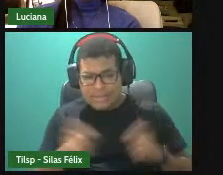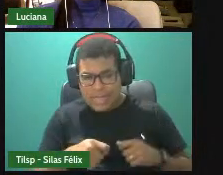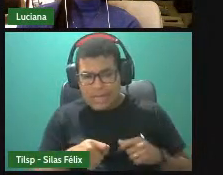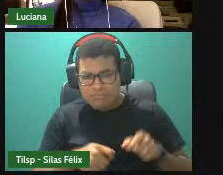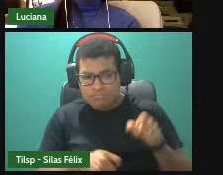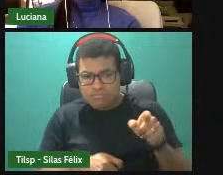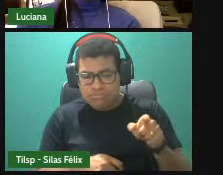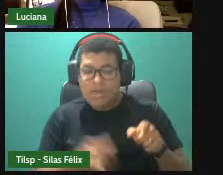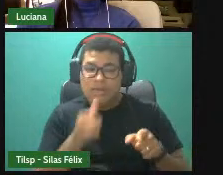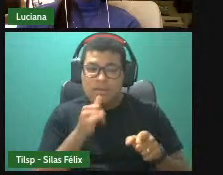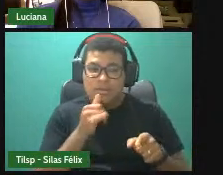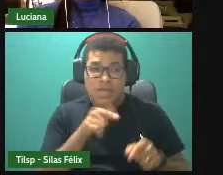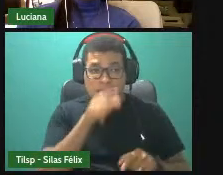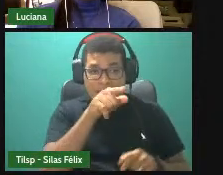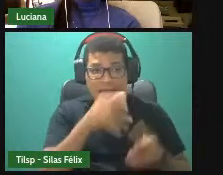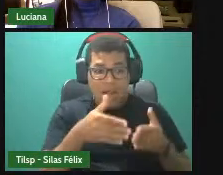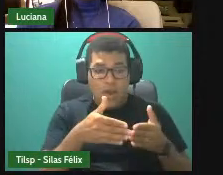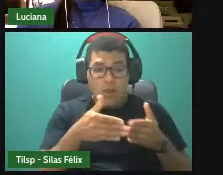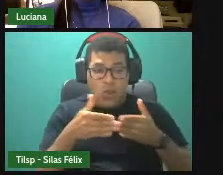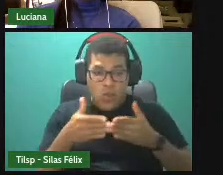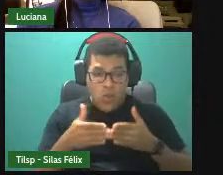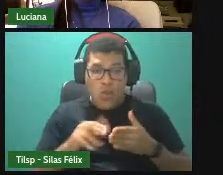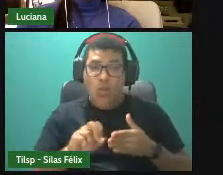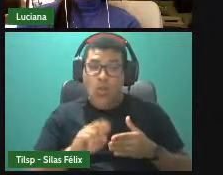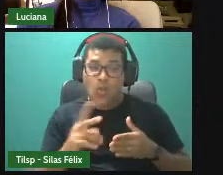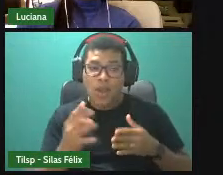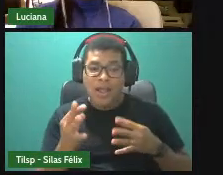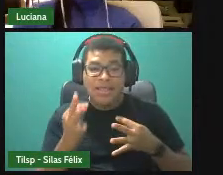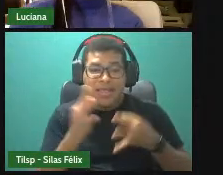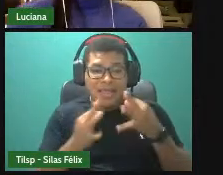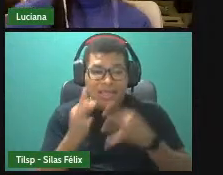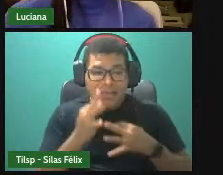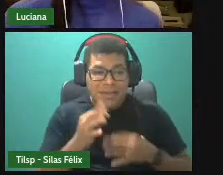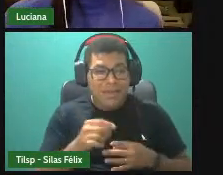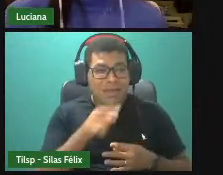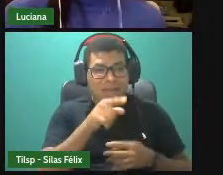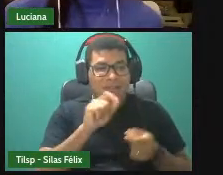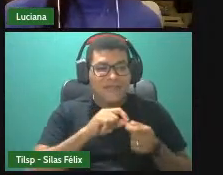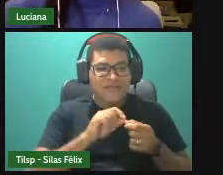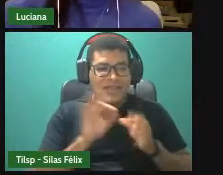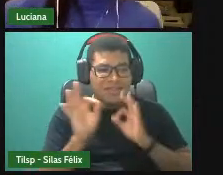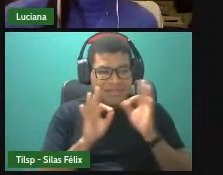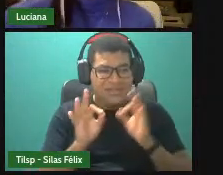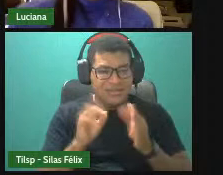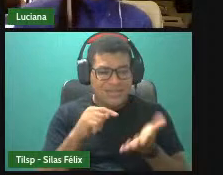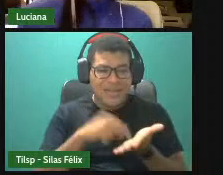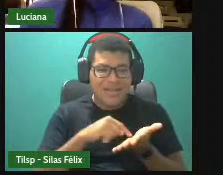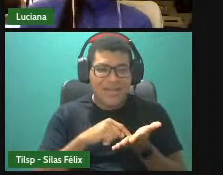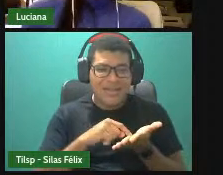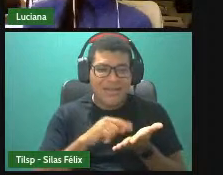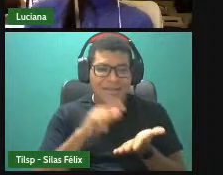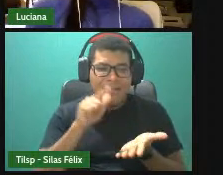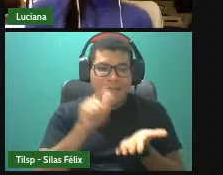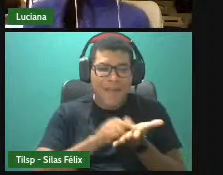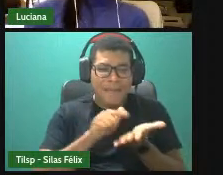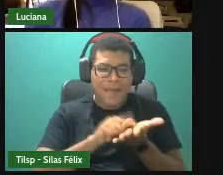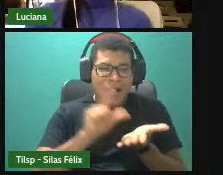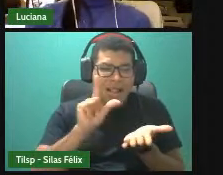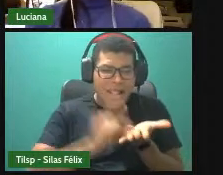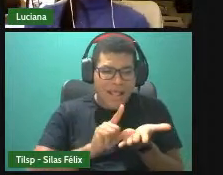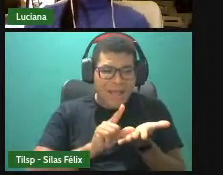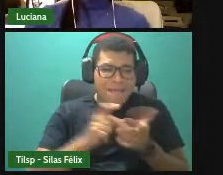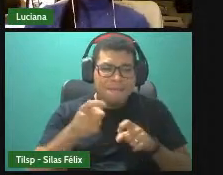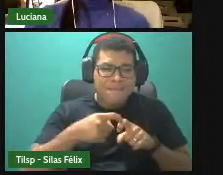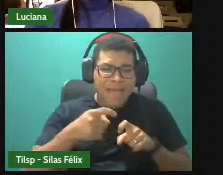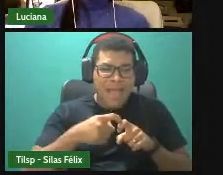mesmo que o afastamento ou que o tratamento, né, que ela executou, que o laudo diz, né, o atestado